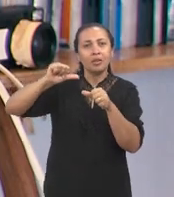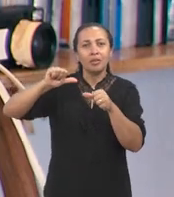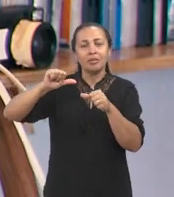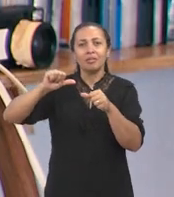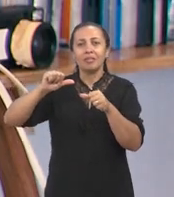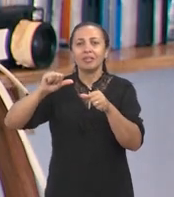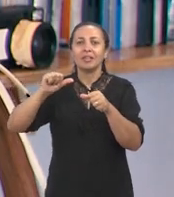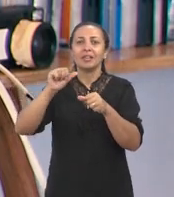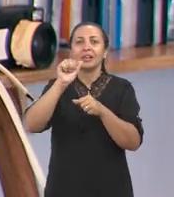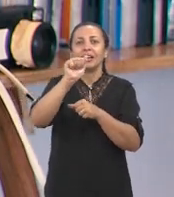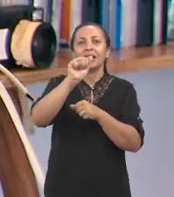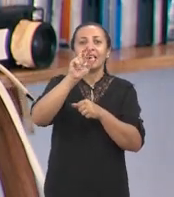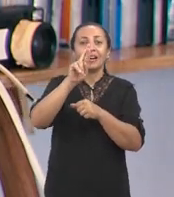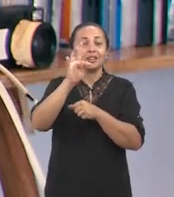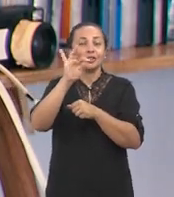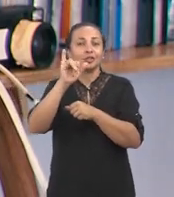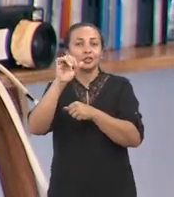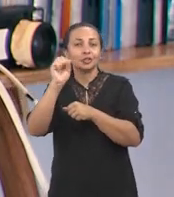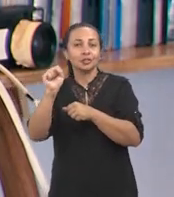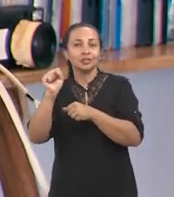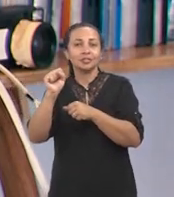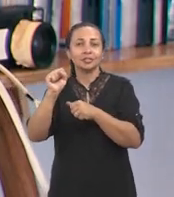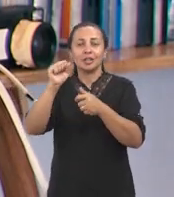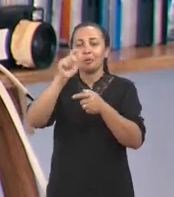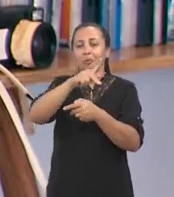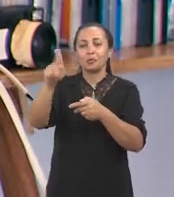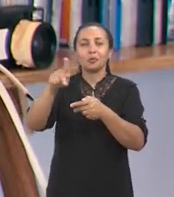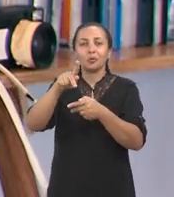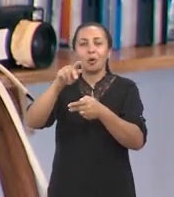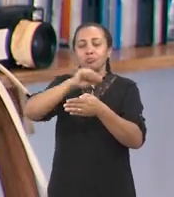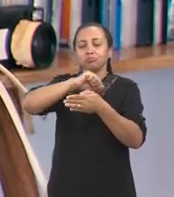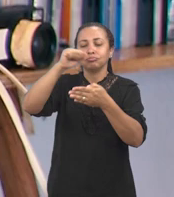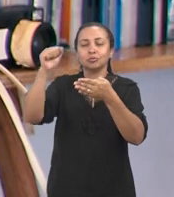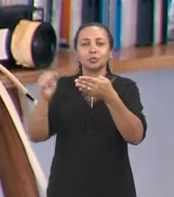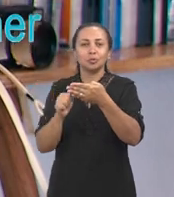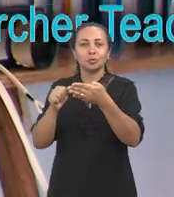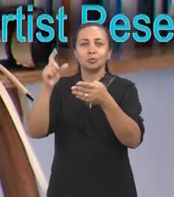de artes o Stitch teacher